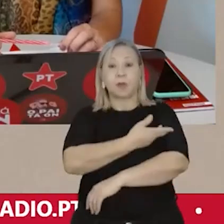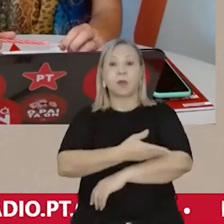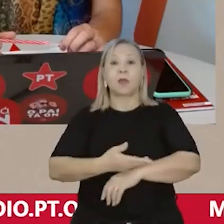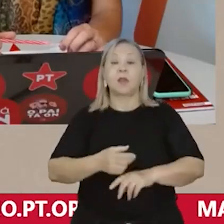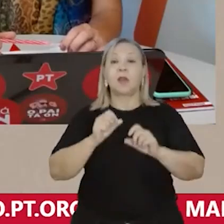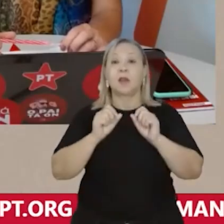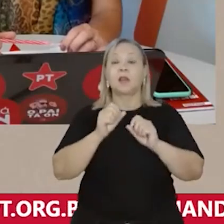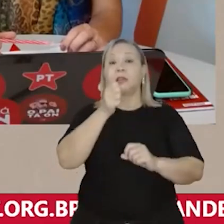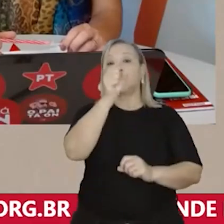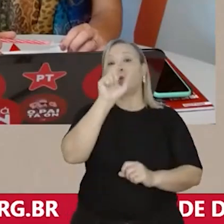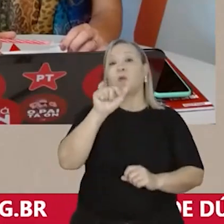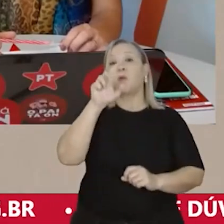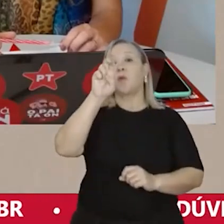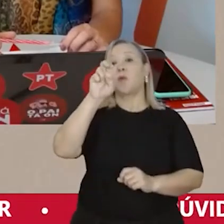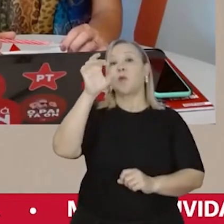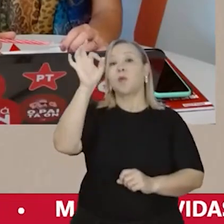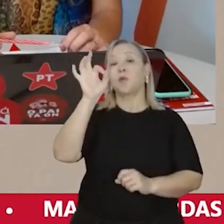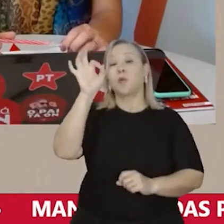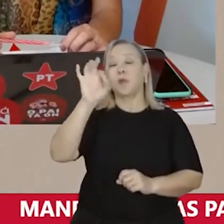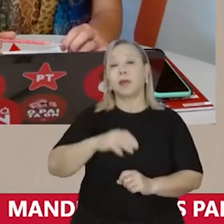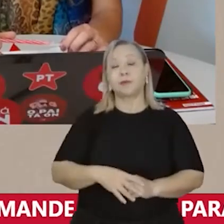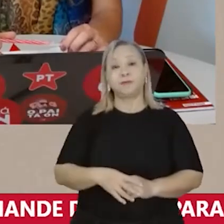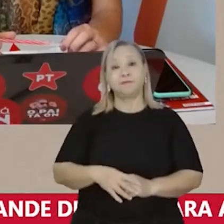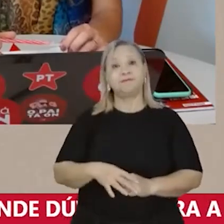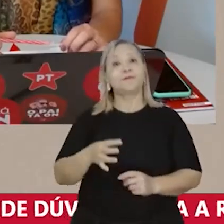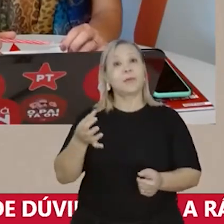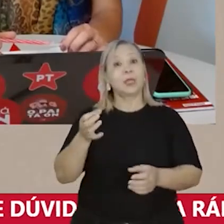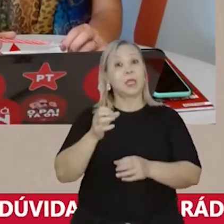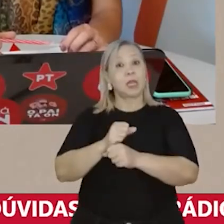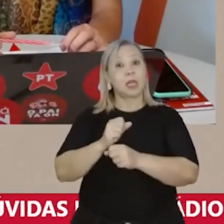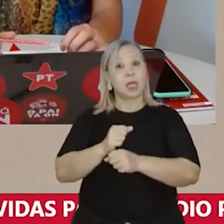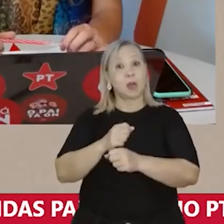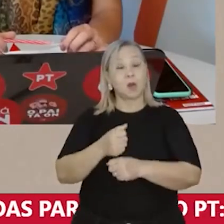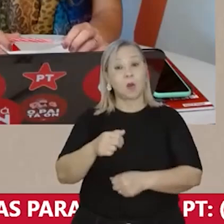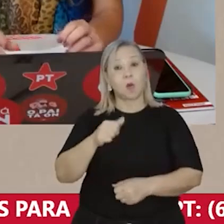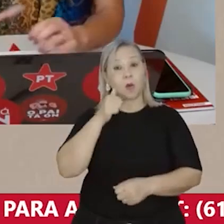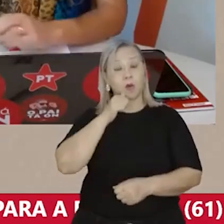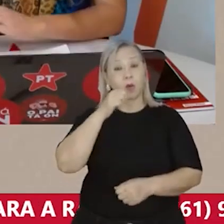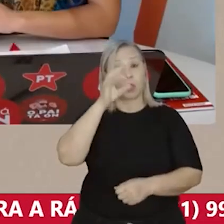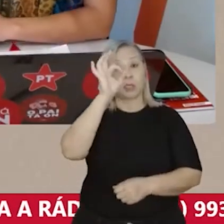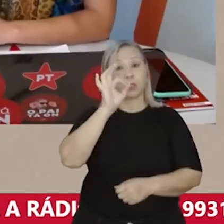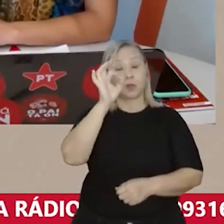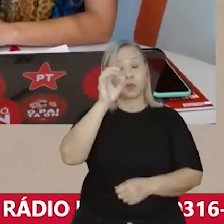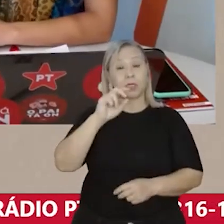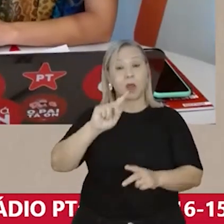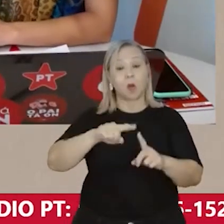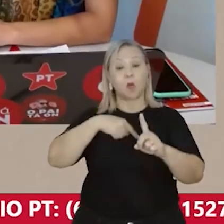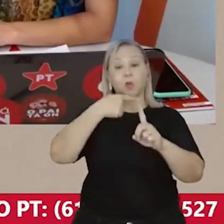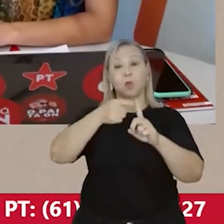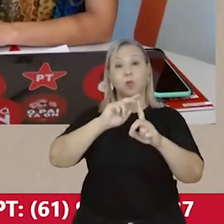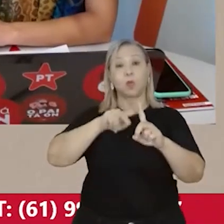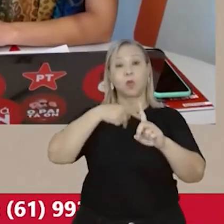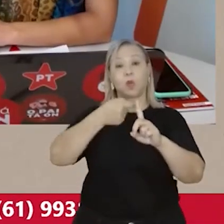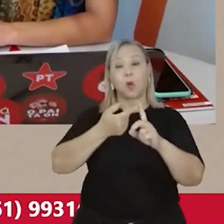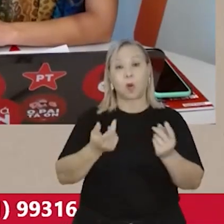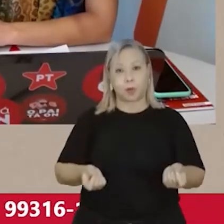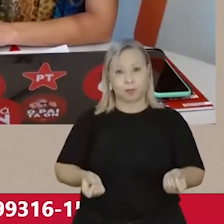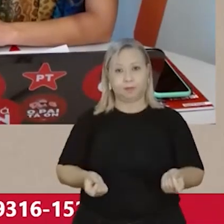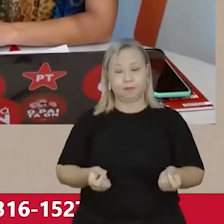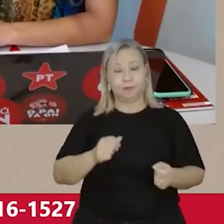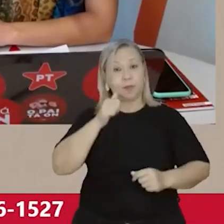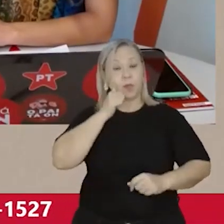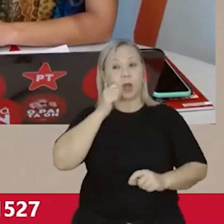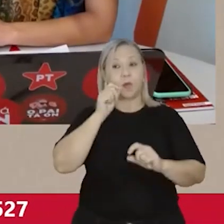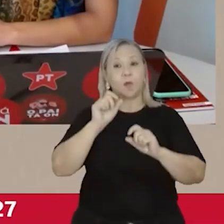de 8,5%. E a taxa das mulheres era de 15,9%, o dobro. Isso para mulheres que